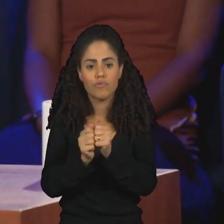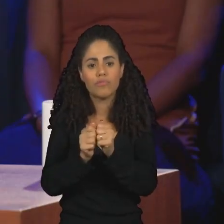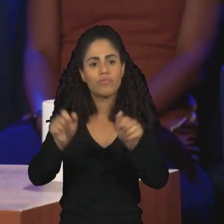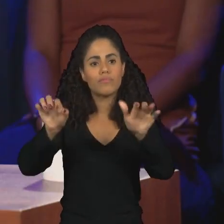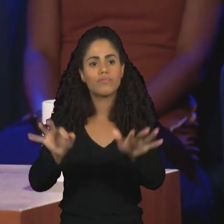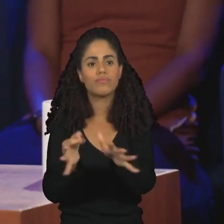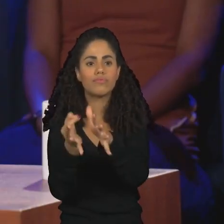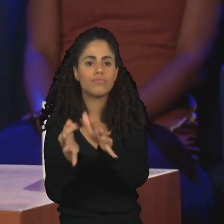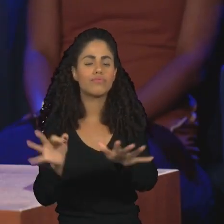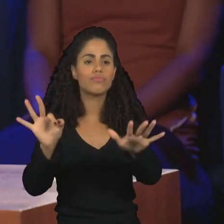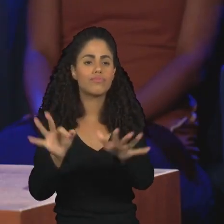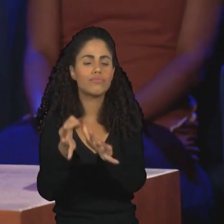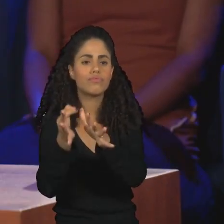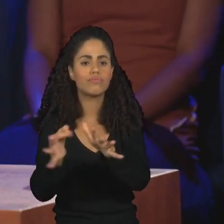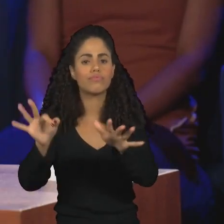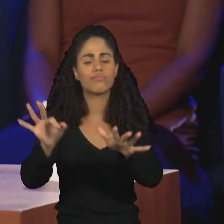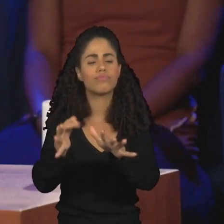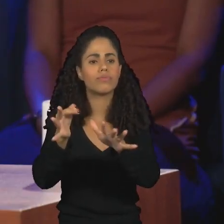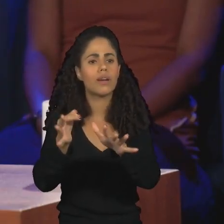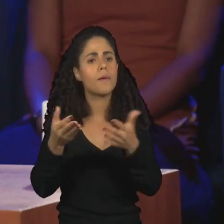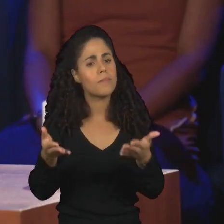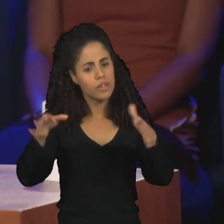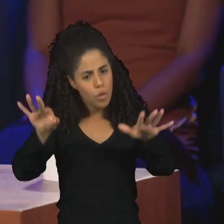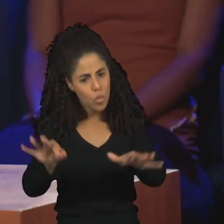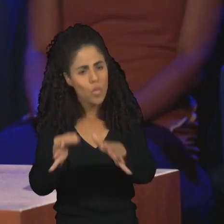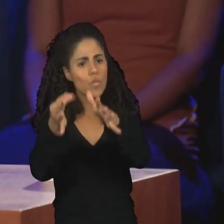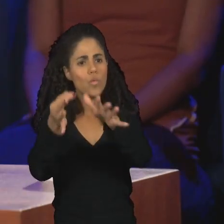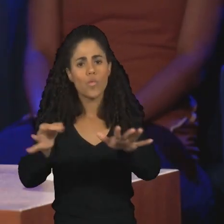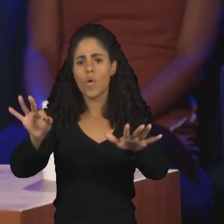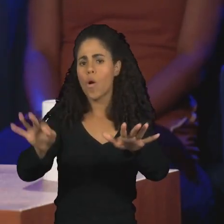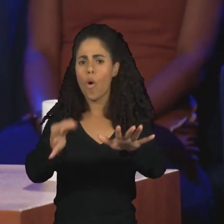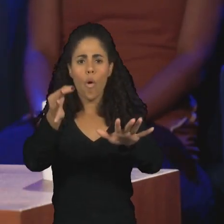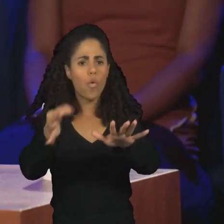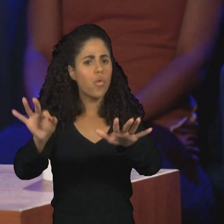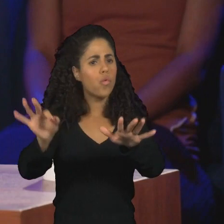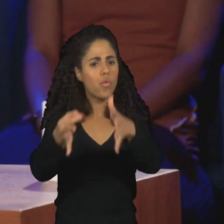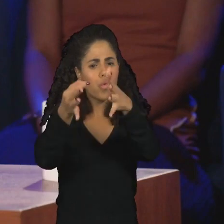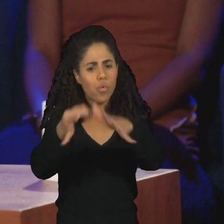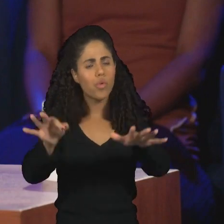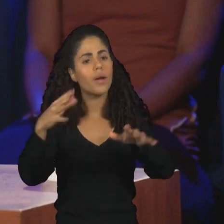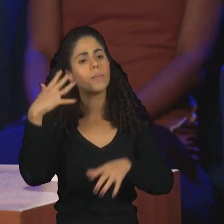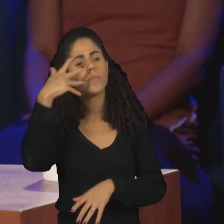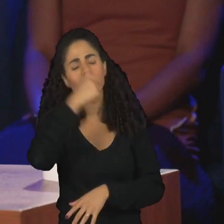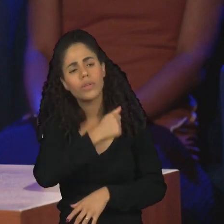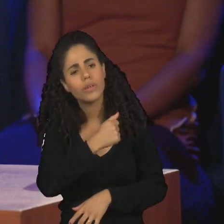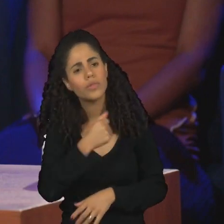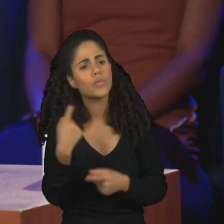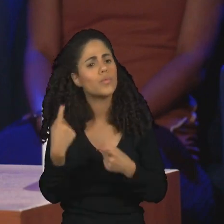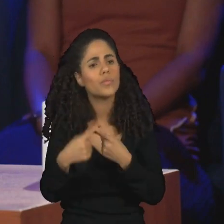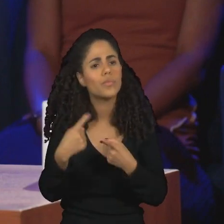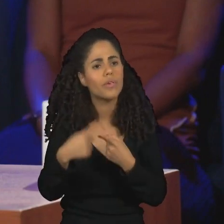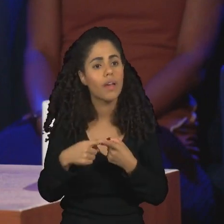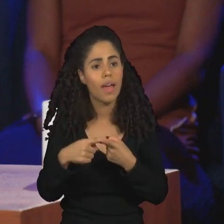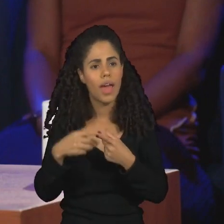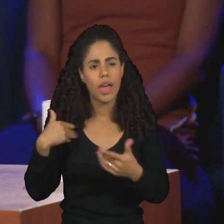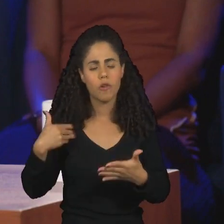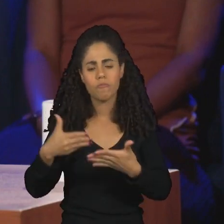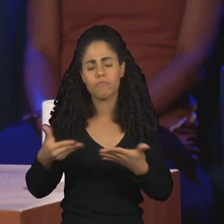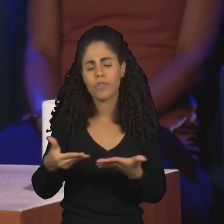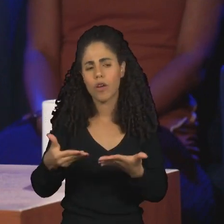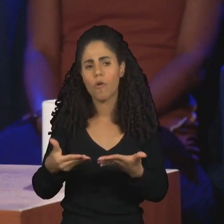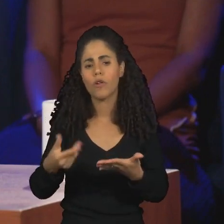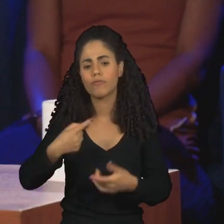a figura do maestro, né? E o maestro tem uma figura, tem uma coisa tão bonita. Recentemente eu fui